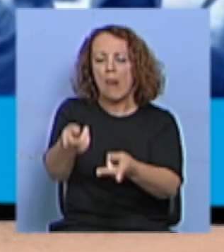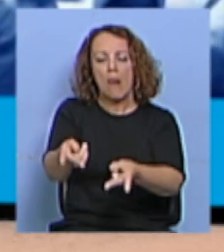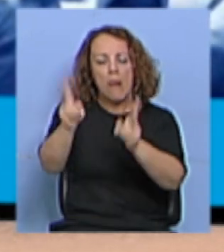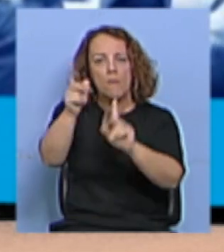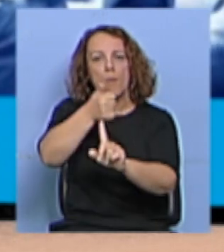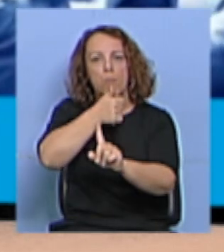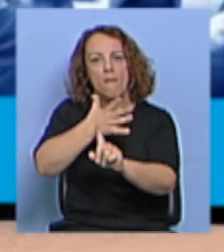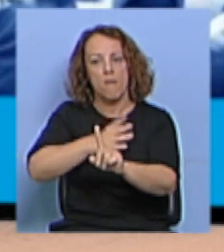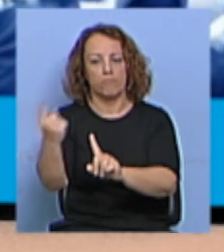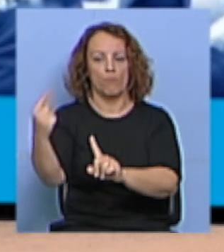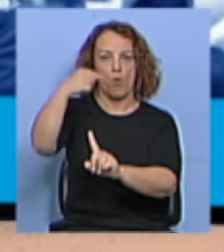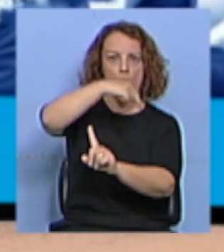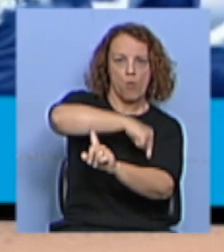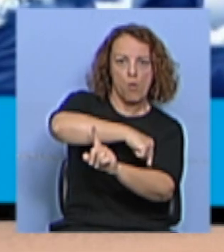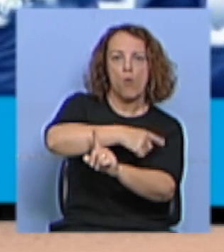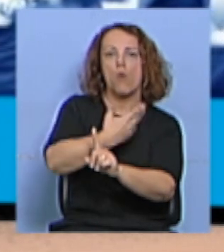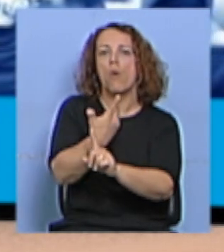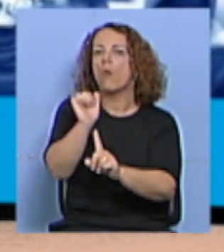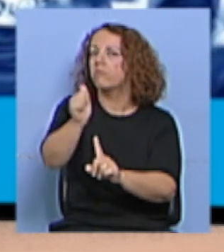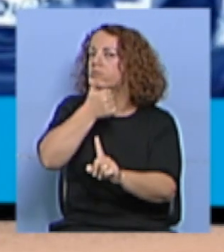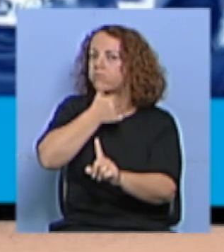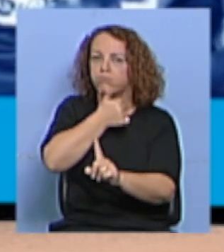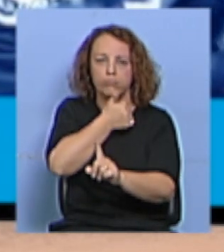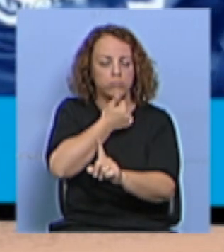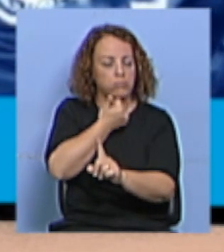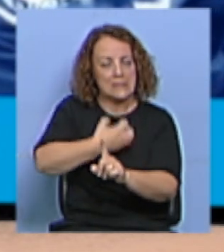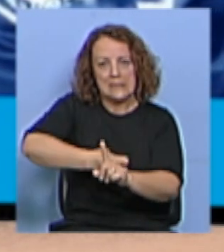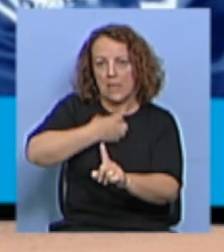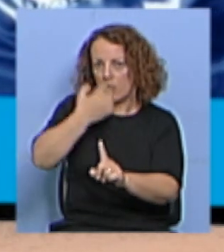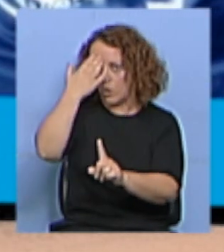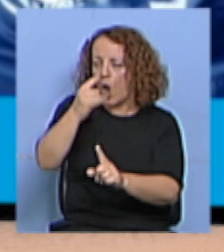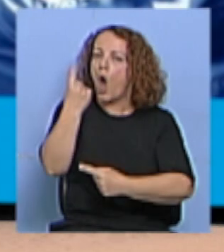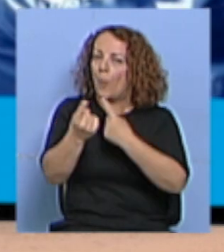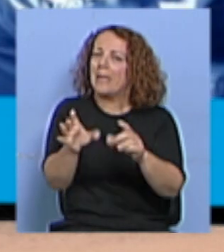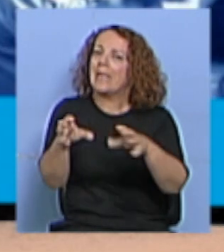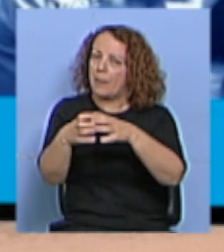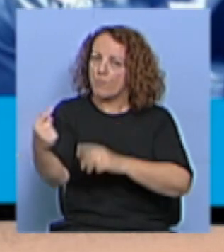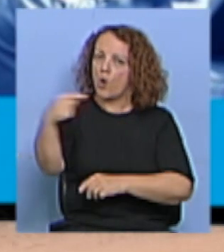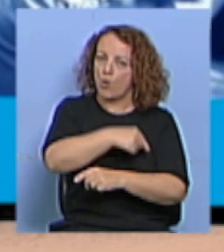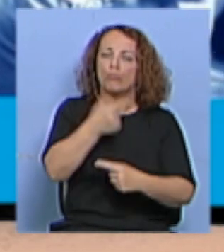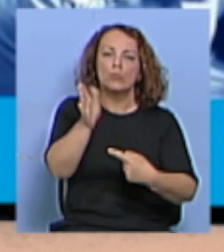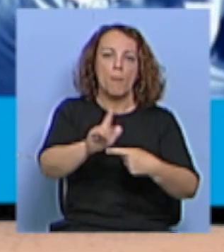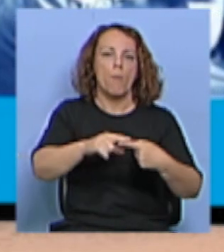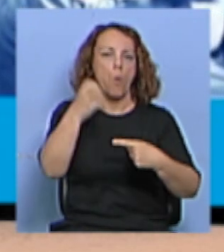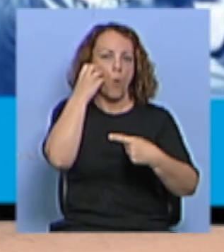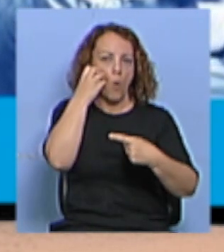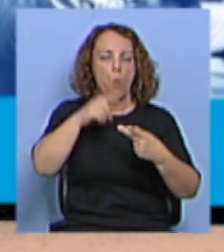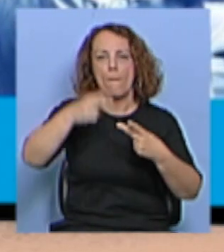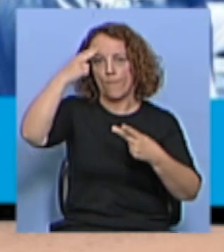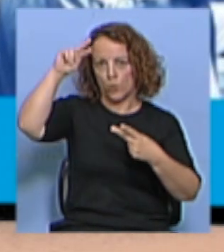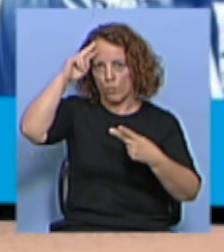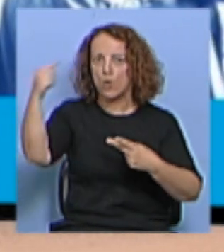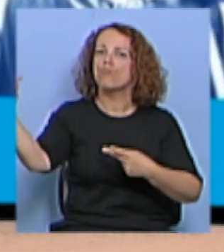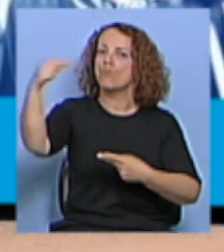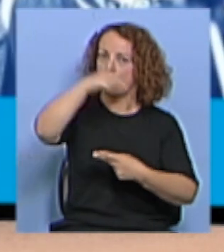fazer o que se sentia melhor naquela situação e, portanto, algumas equipas regressaram. Foi o caso de Angola e Moçambique. No caso da